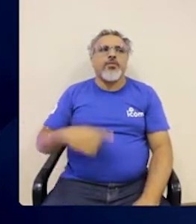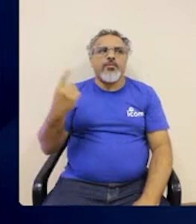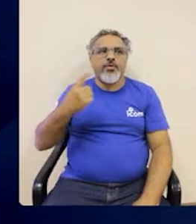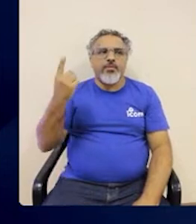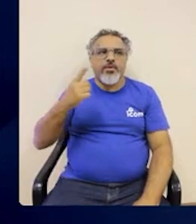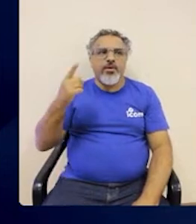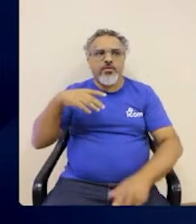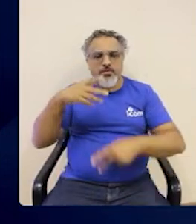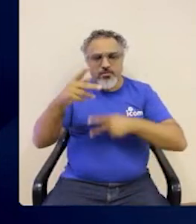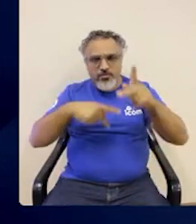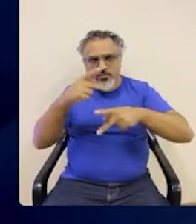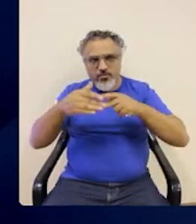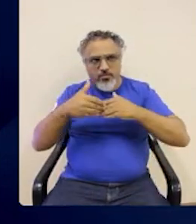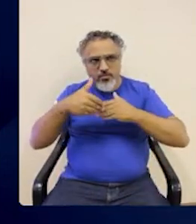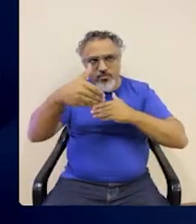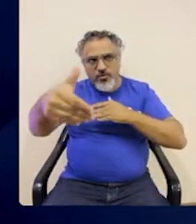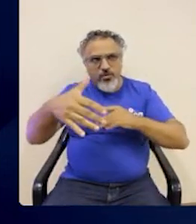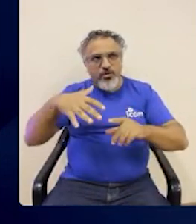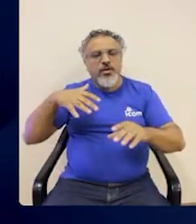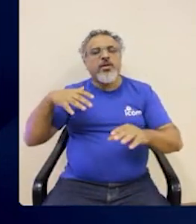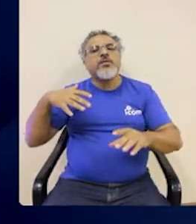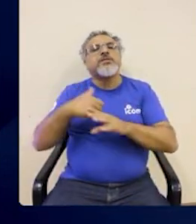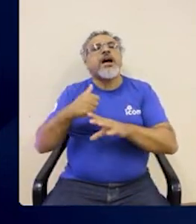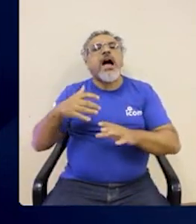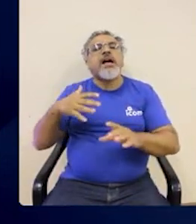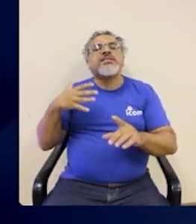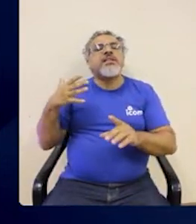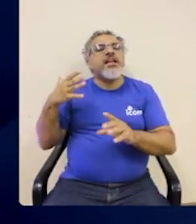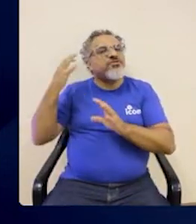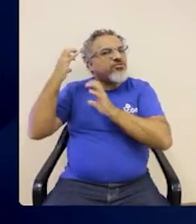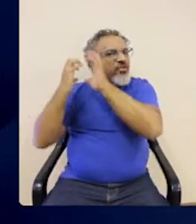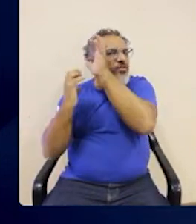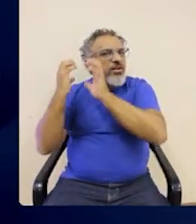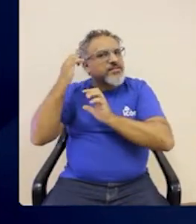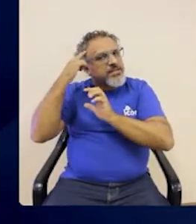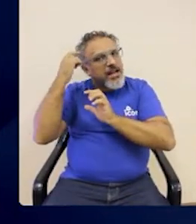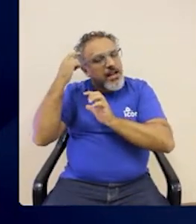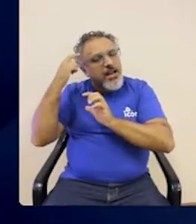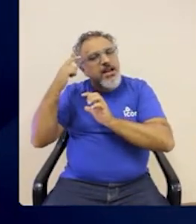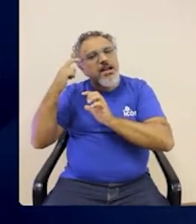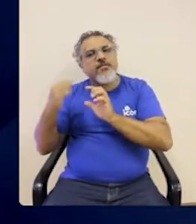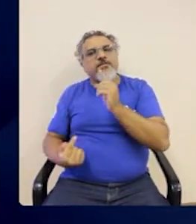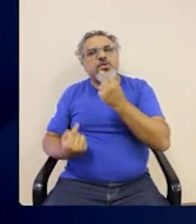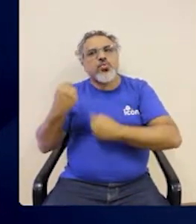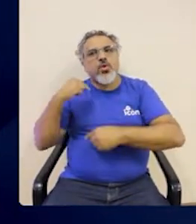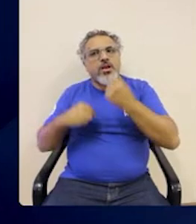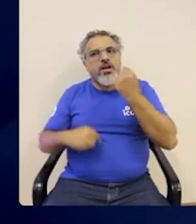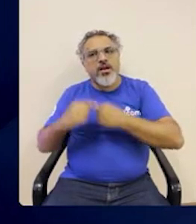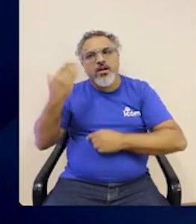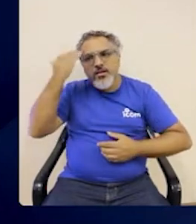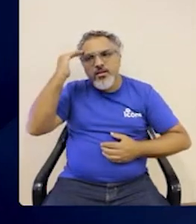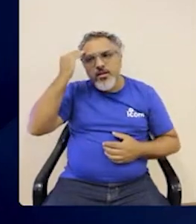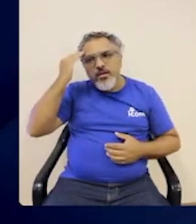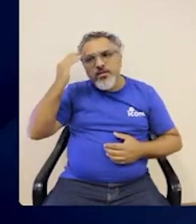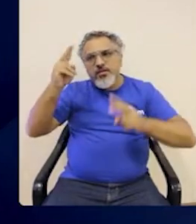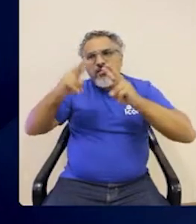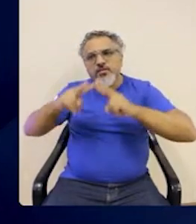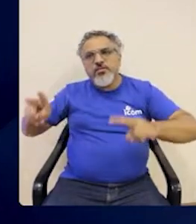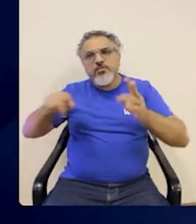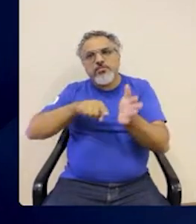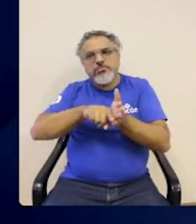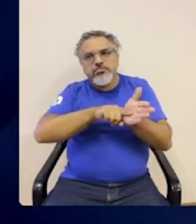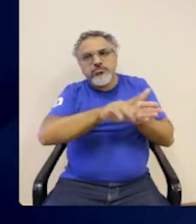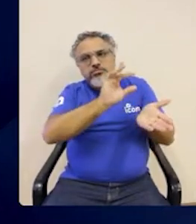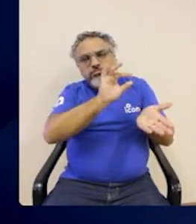na população pós-acidente vascular cerebral, e como os profissionais eles compreendem, enxergam a prática baseada em